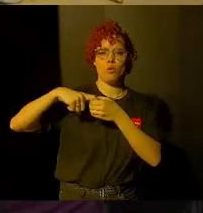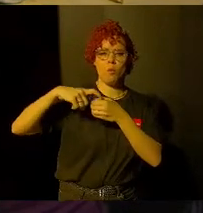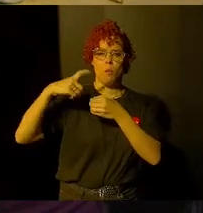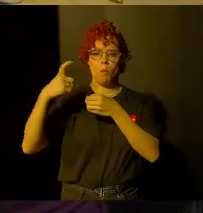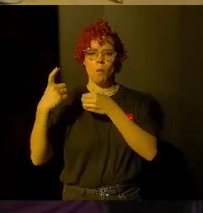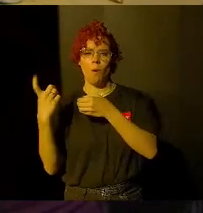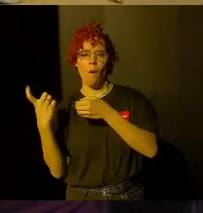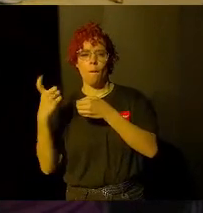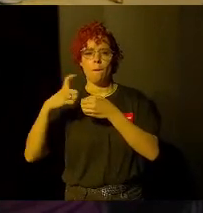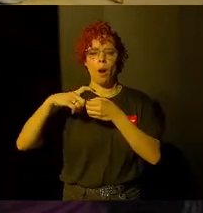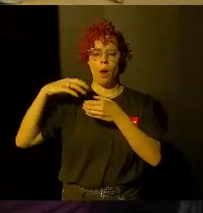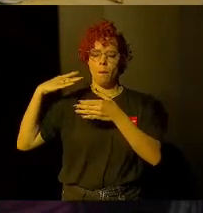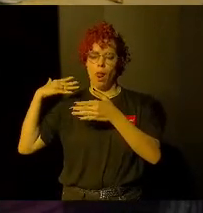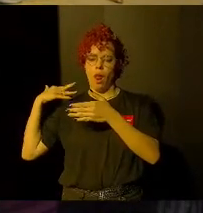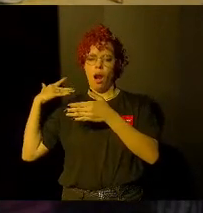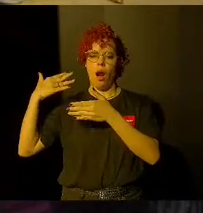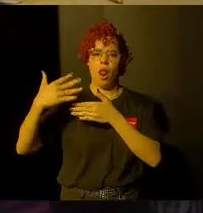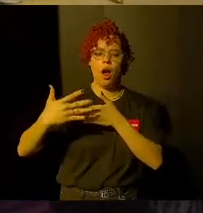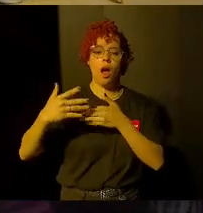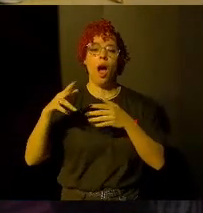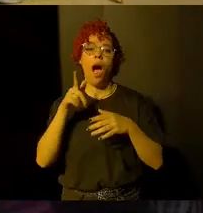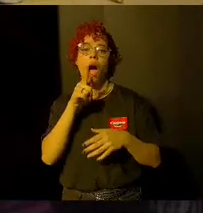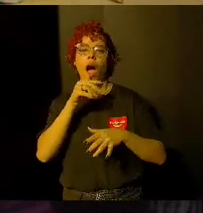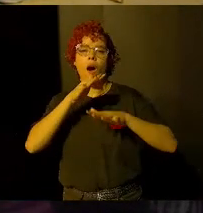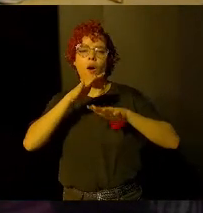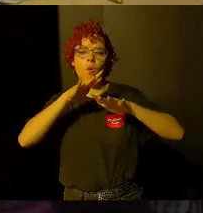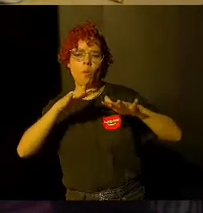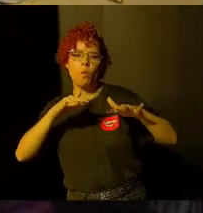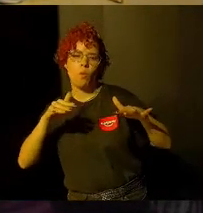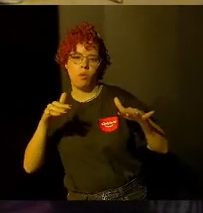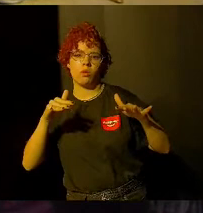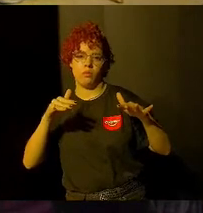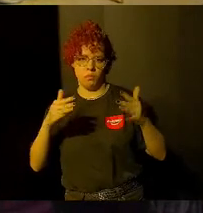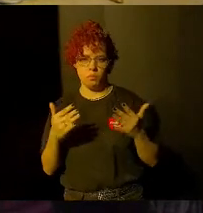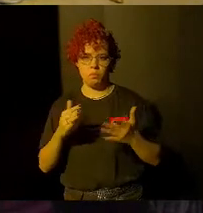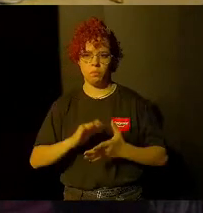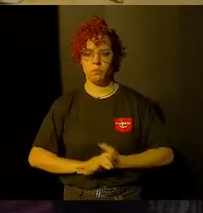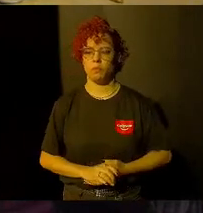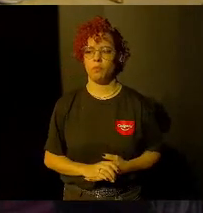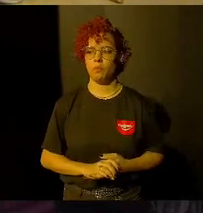condutor dessas memórias por isso a água é uma máquina do tempo